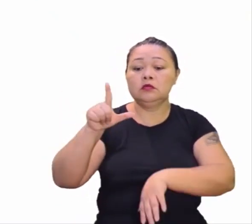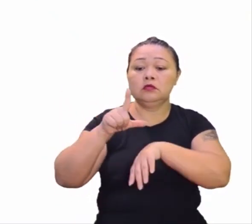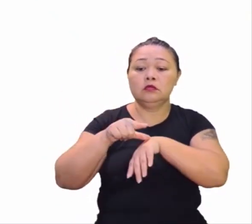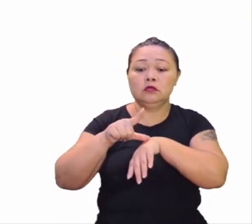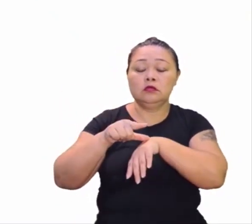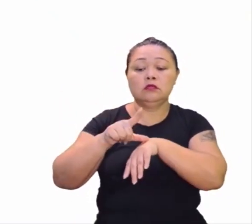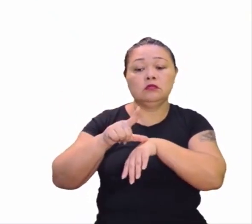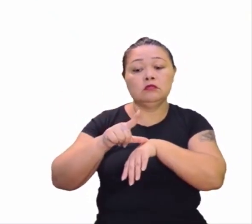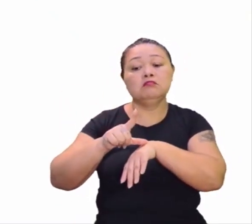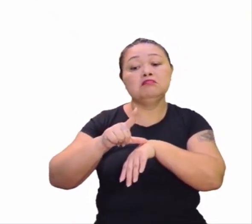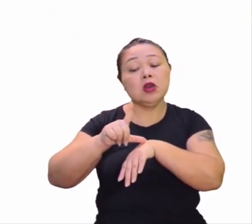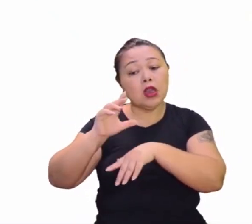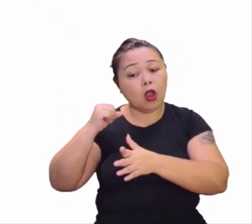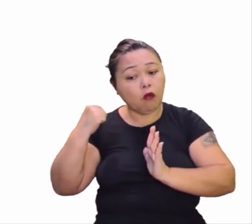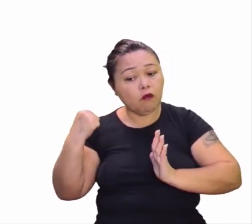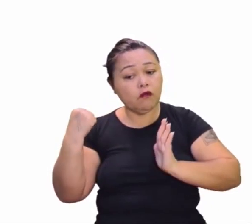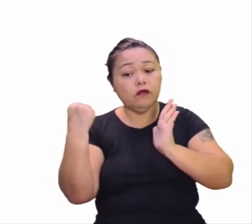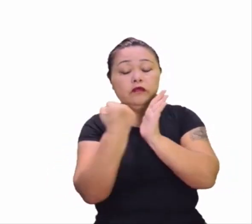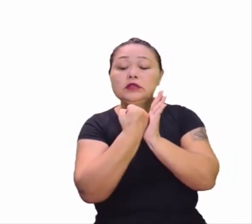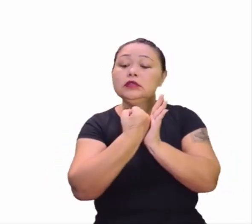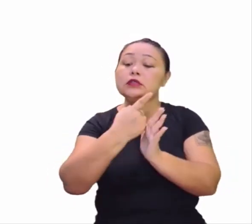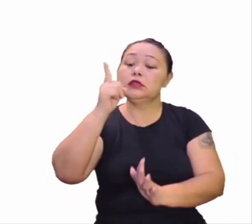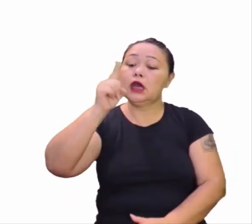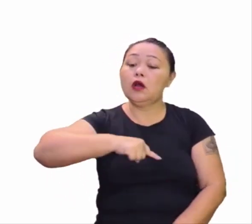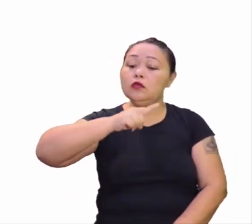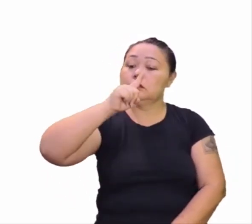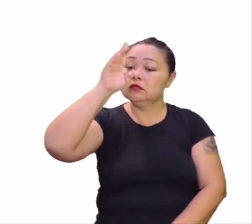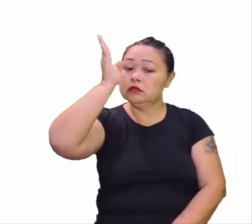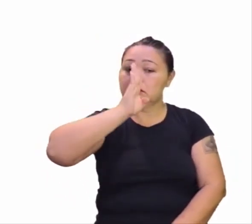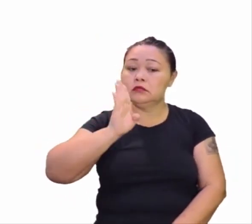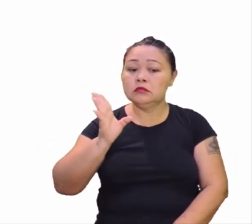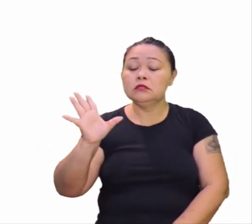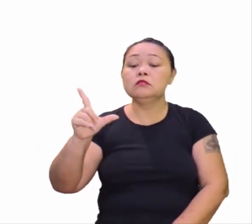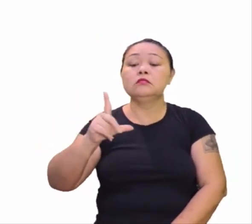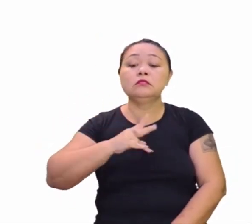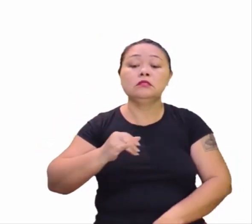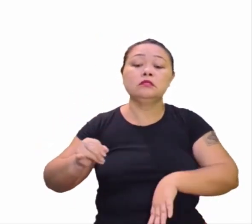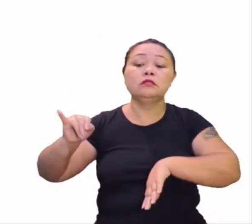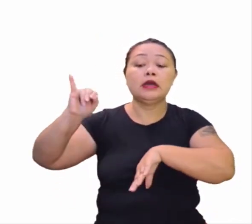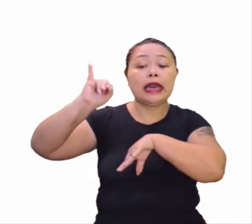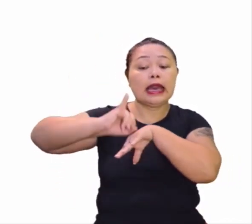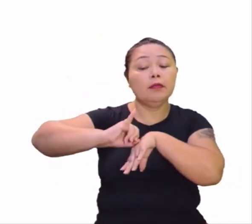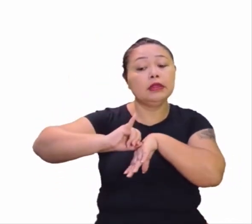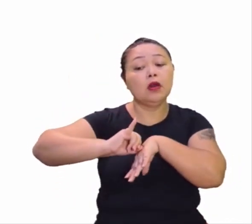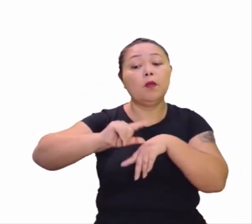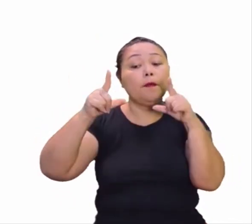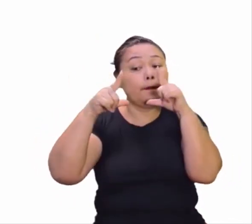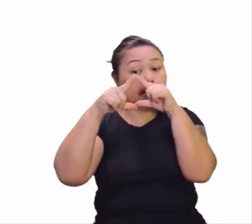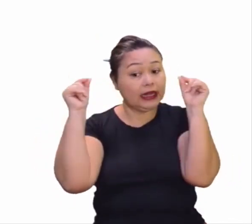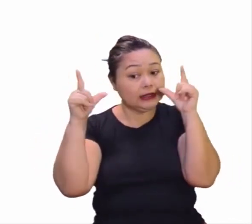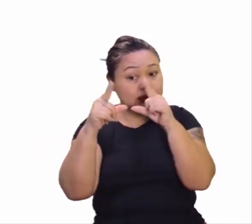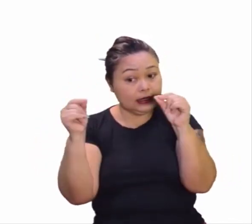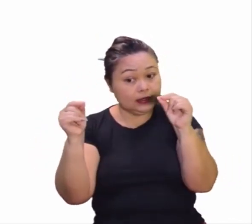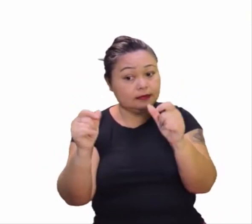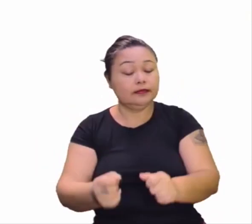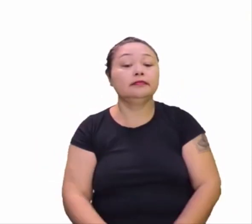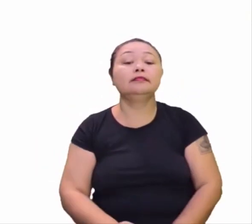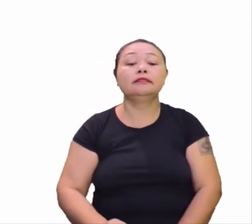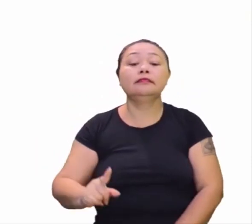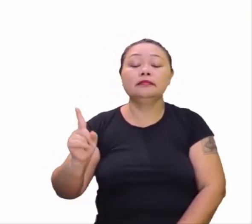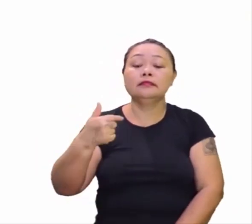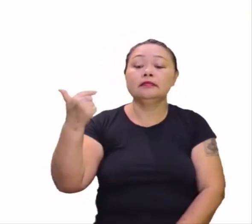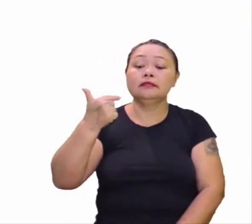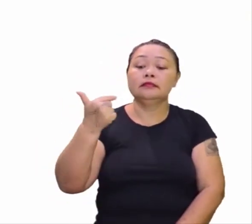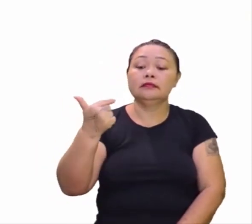horário oficial do país, onde está localizada aqui a nossa capital, Brasília. Brasília é